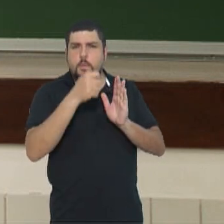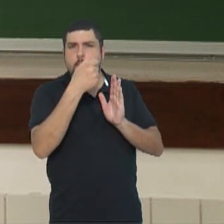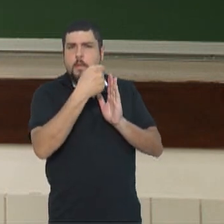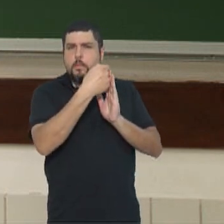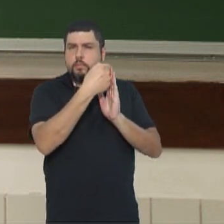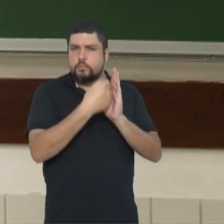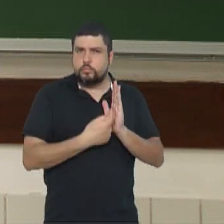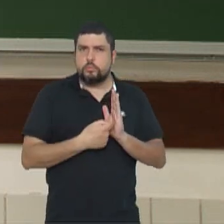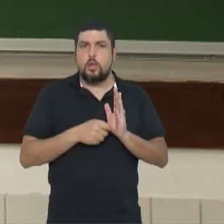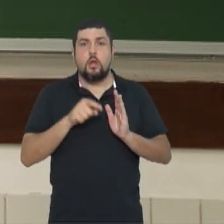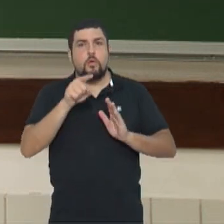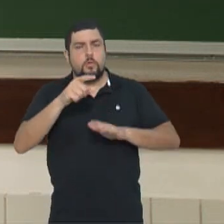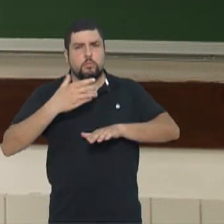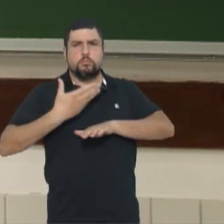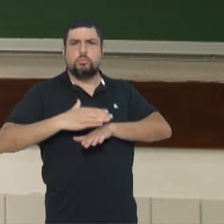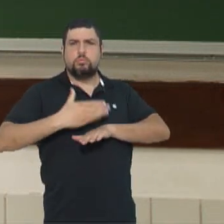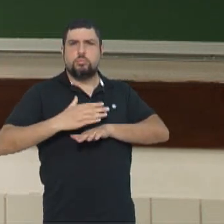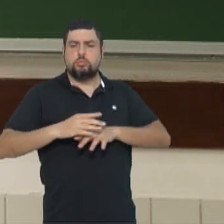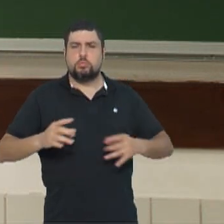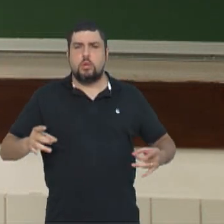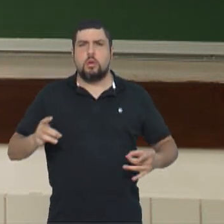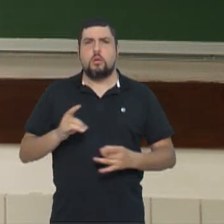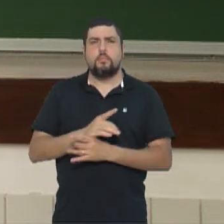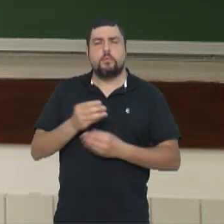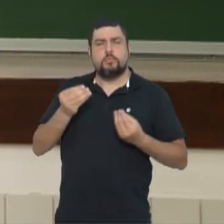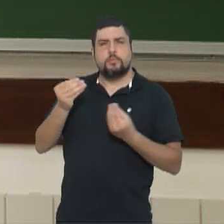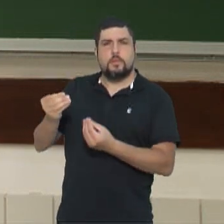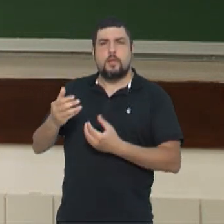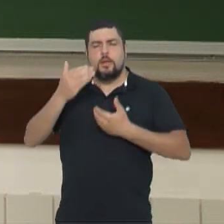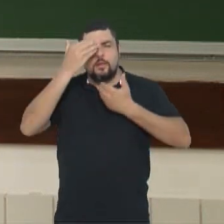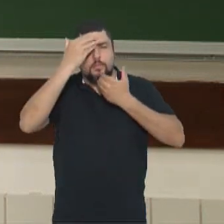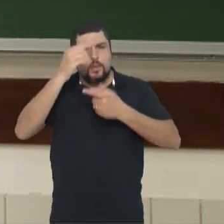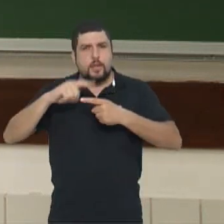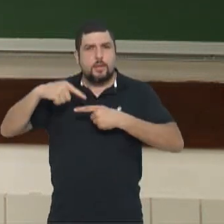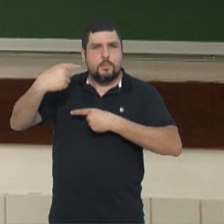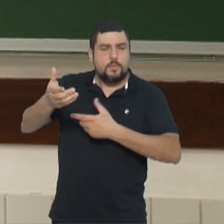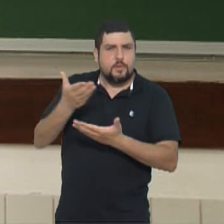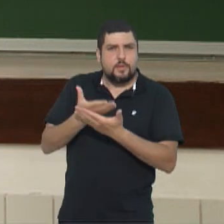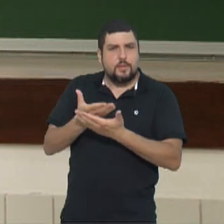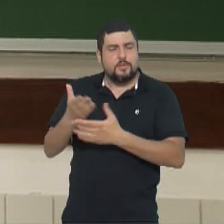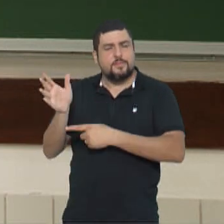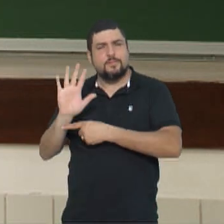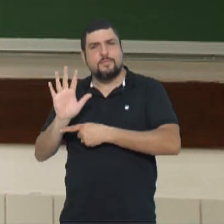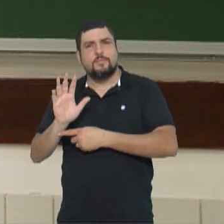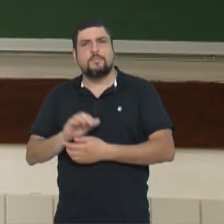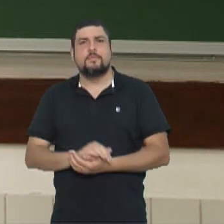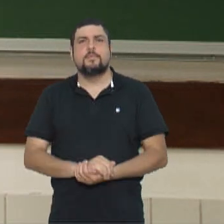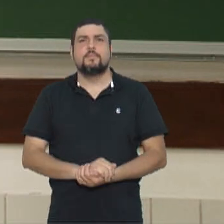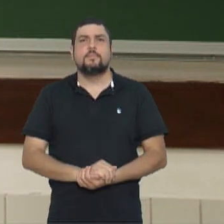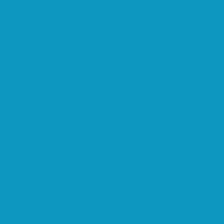você já está preparado para fazer, tá bom? Muito obrigada e até a próxima aula.